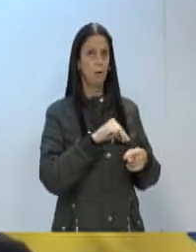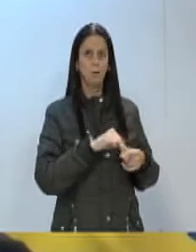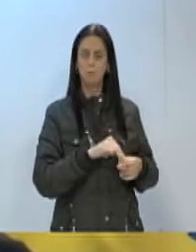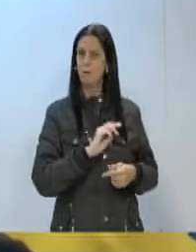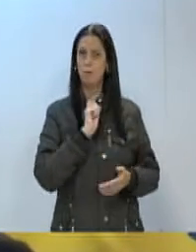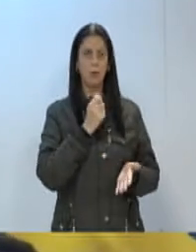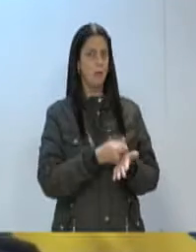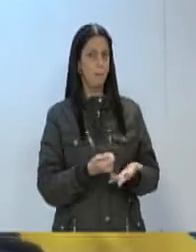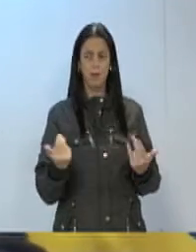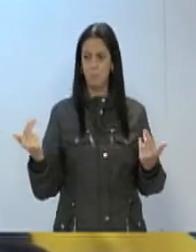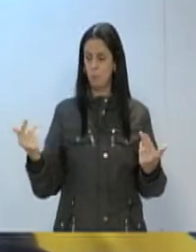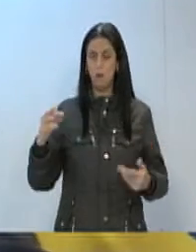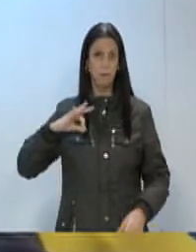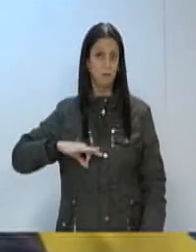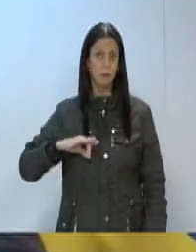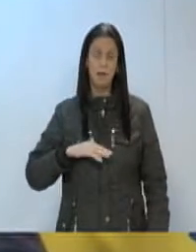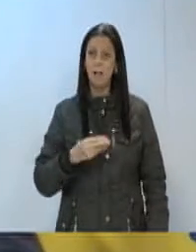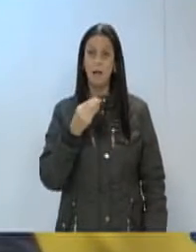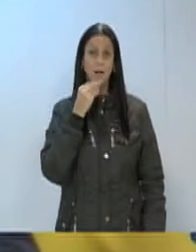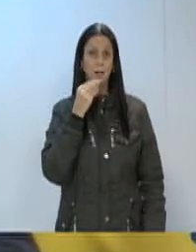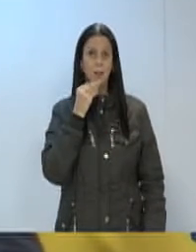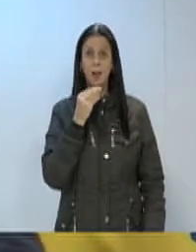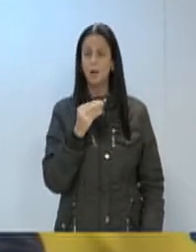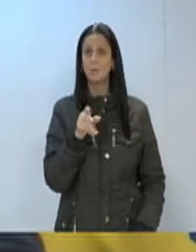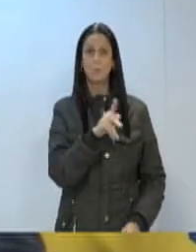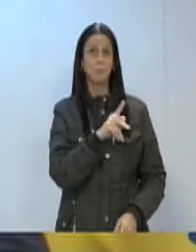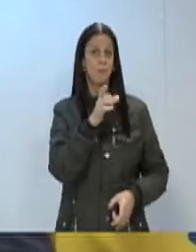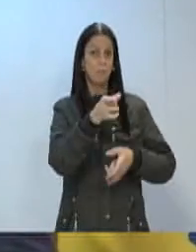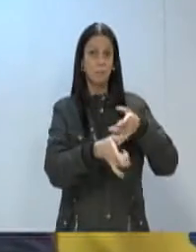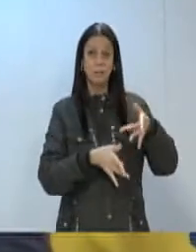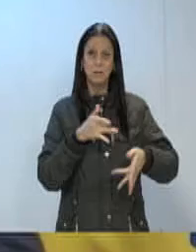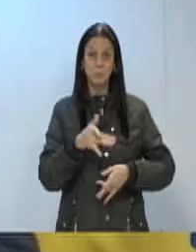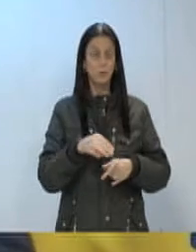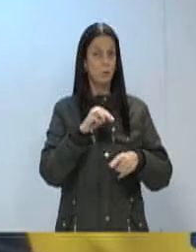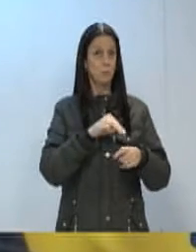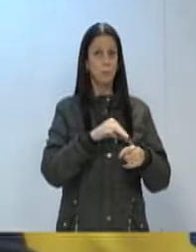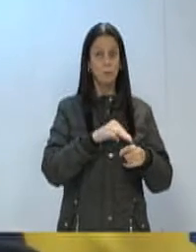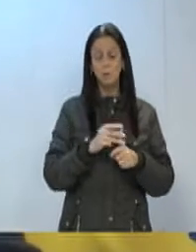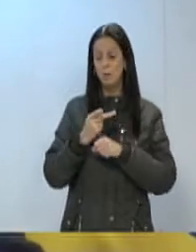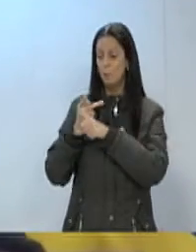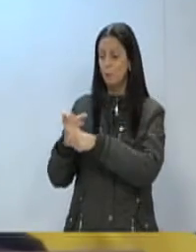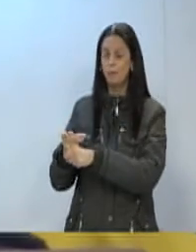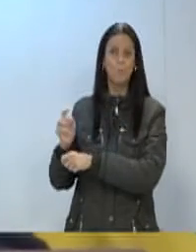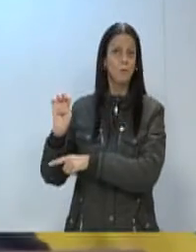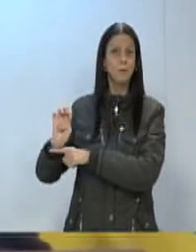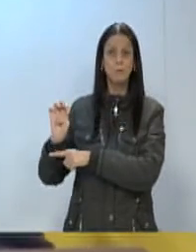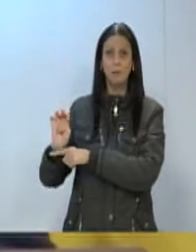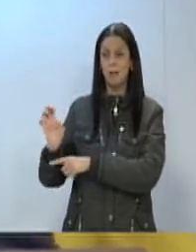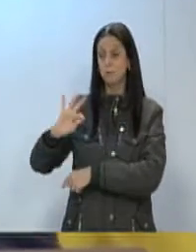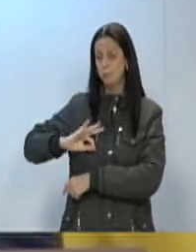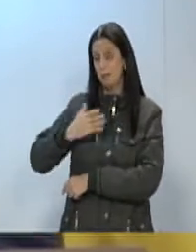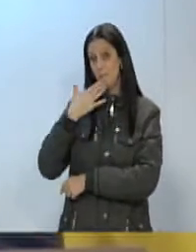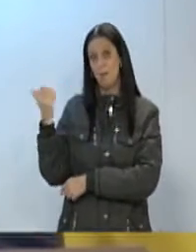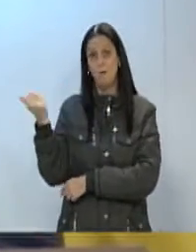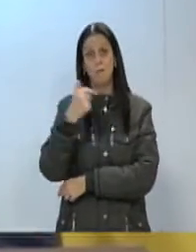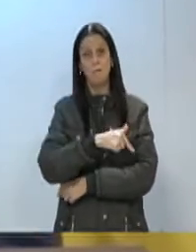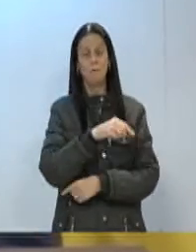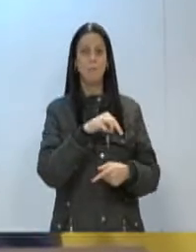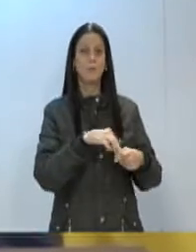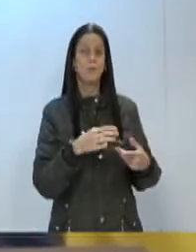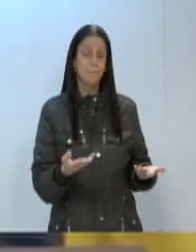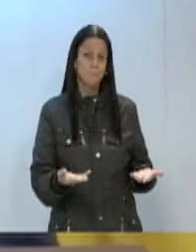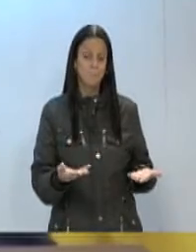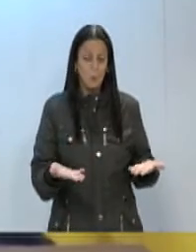valorização nossos professores Vão buscar sim melhores condições de salário E aí ouvir o que a gente